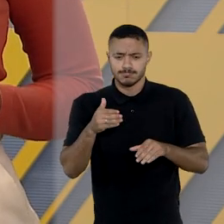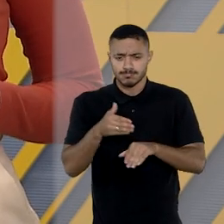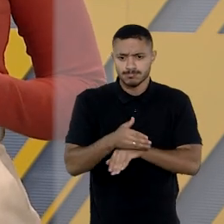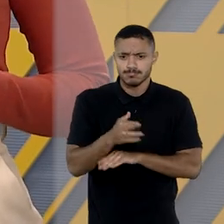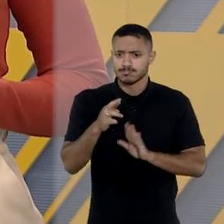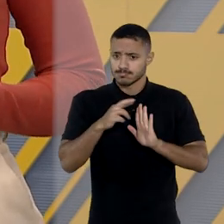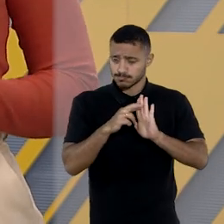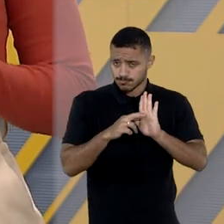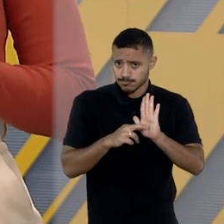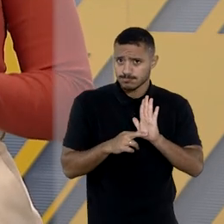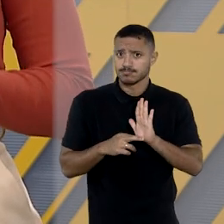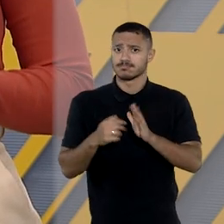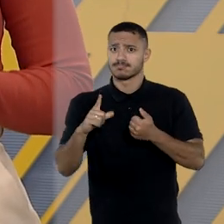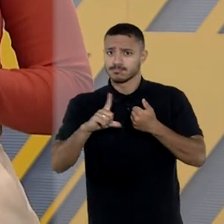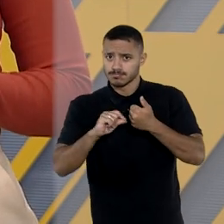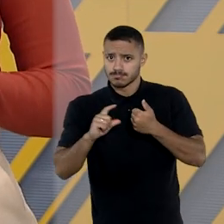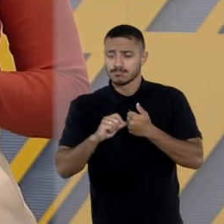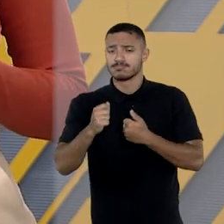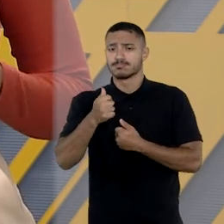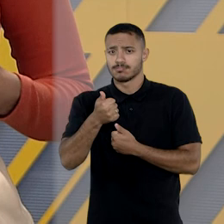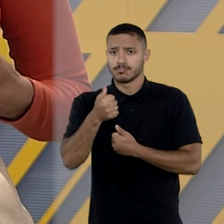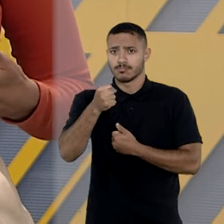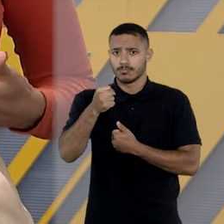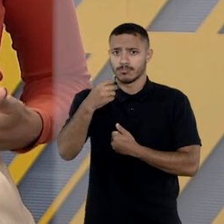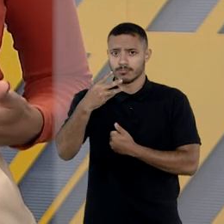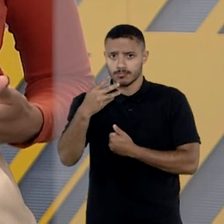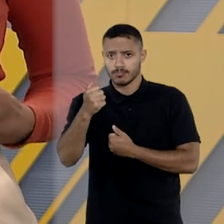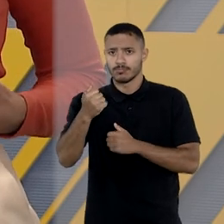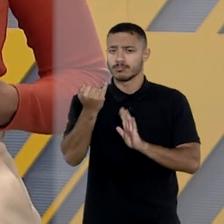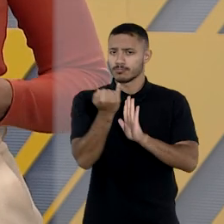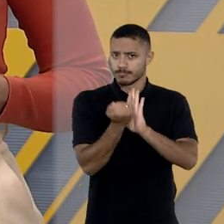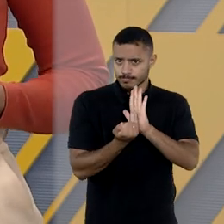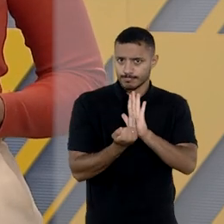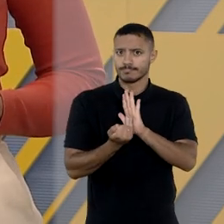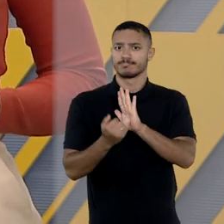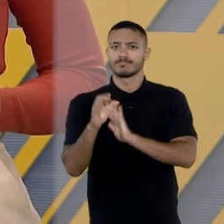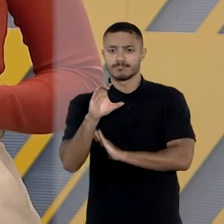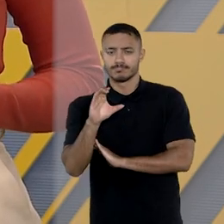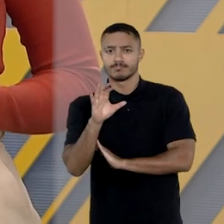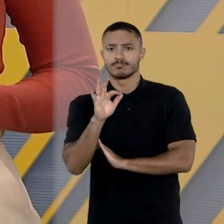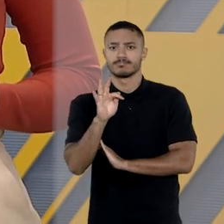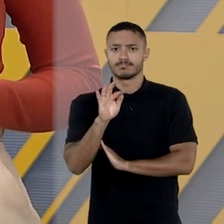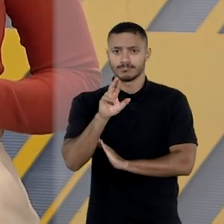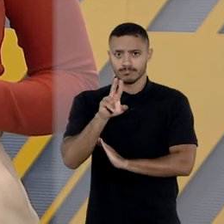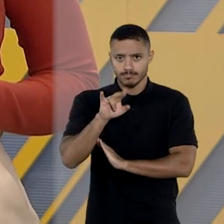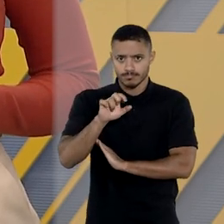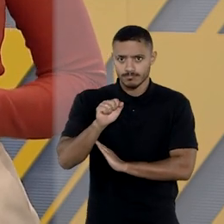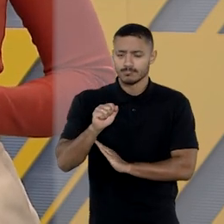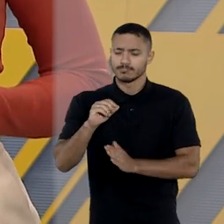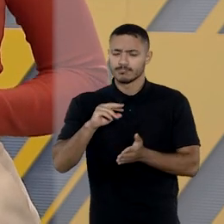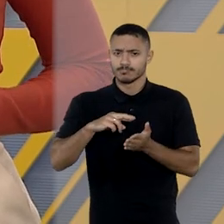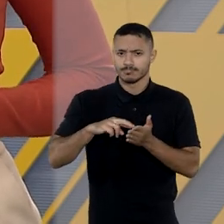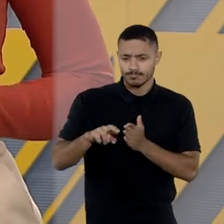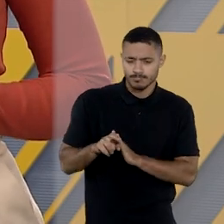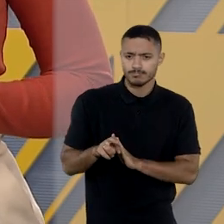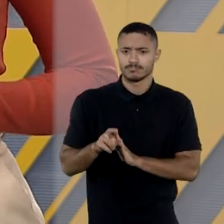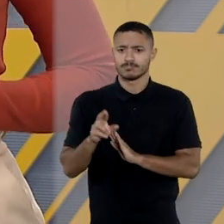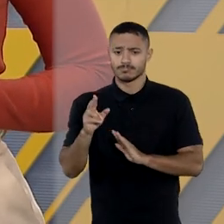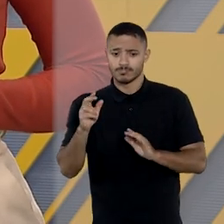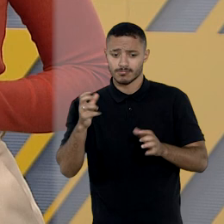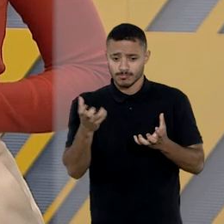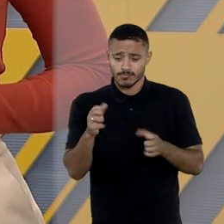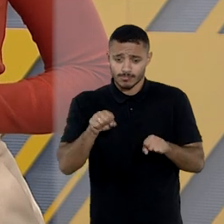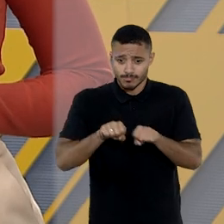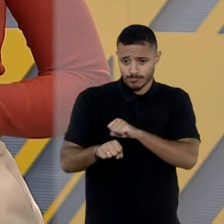pela regra do artigo 1814, inciso 1º do Código Civil, que exclui da sucessão quem atenta